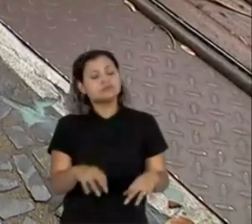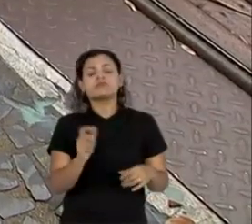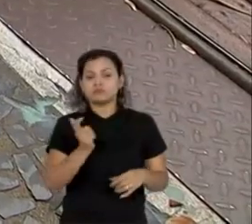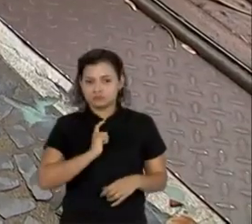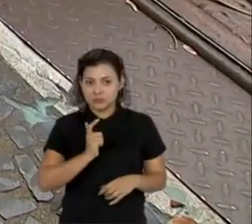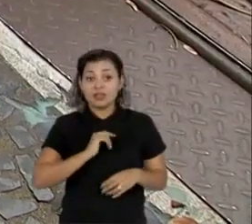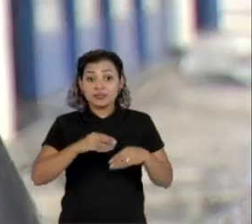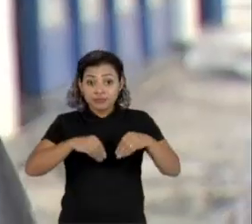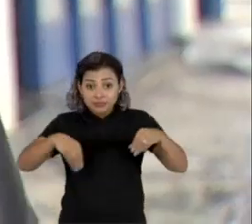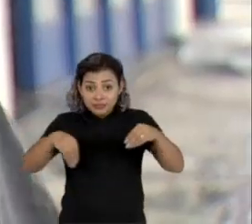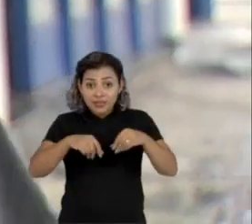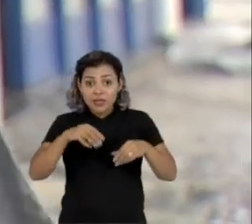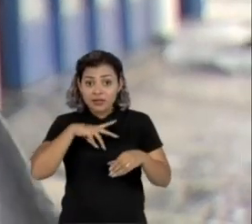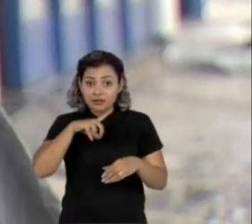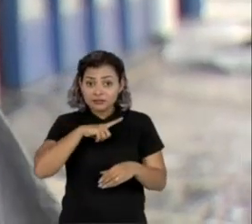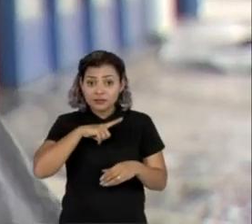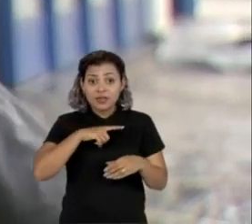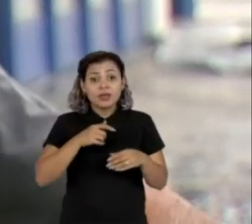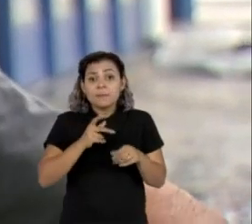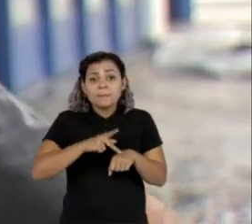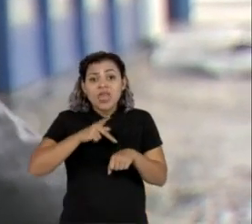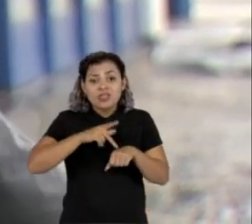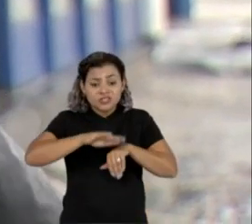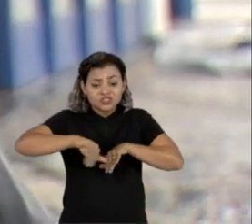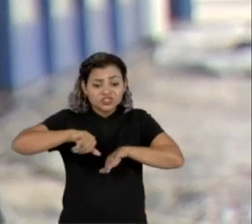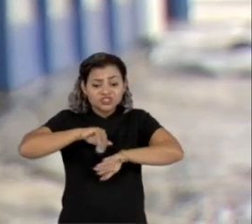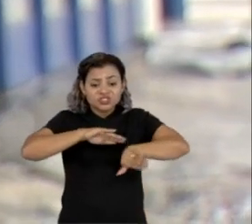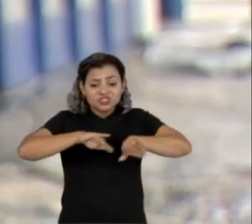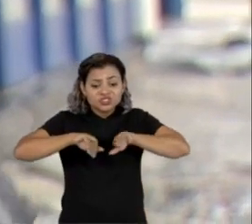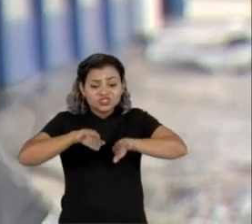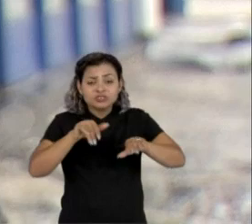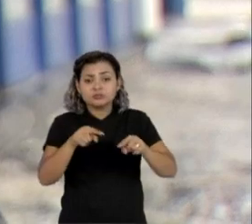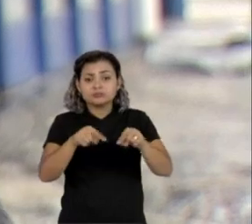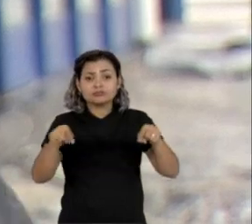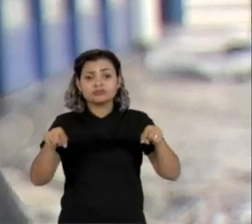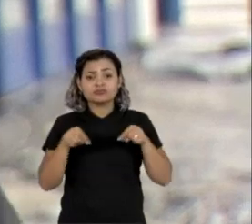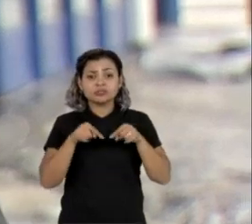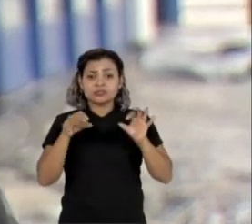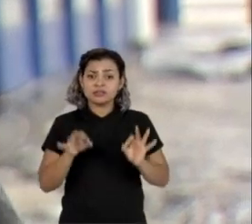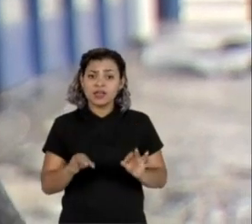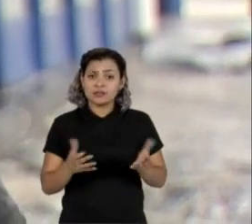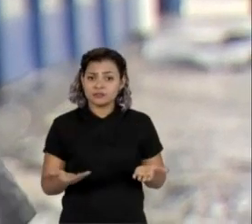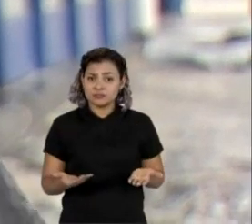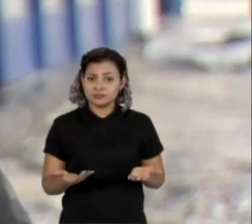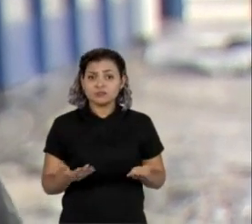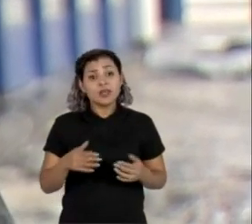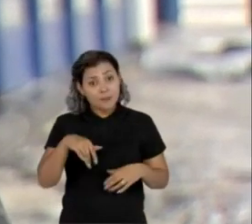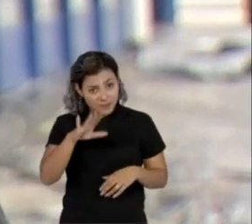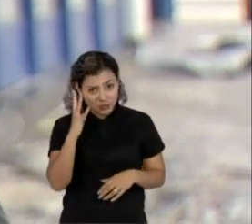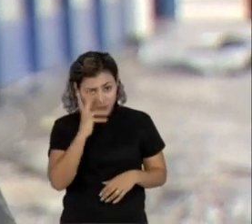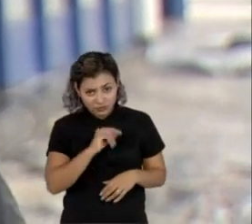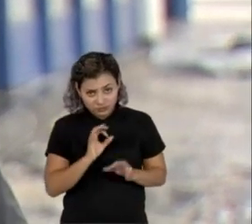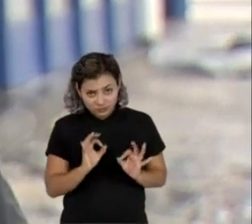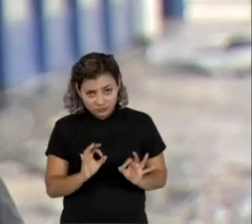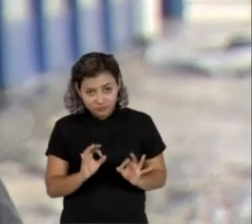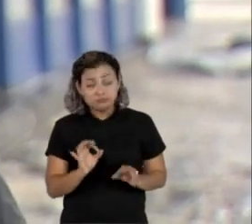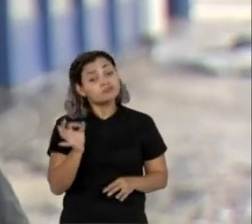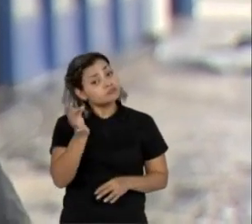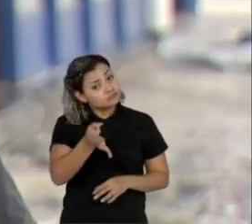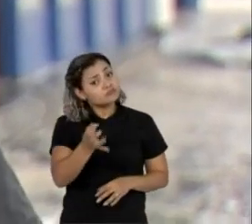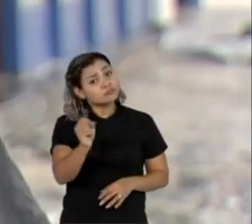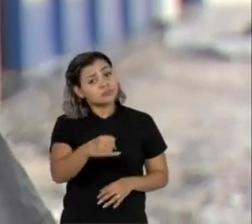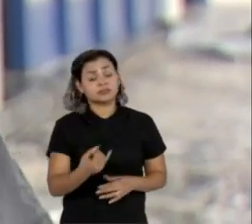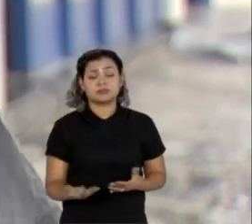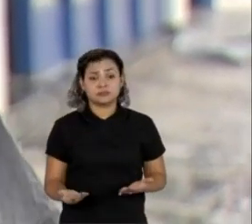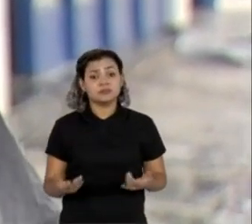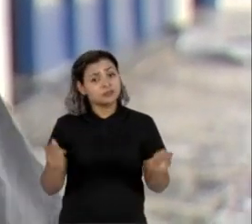existe terra aí, tira a pedra e faz um canteiro. Ficaria mais agradável? Exato.